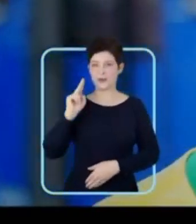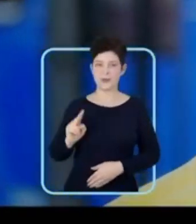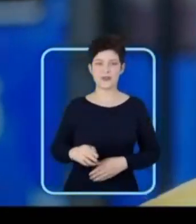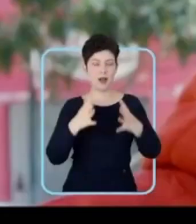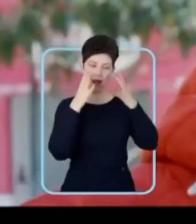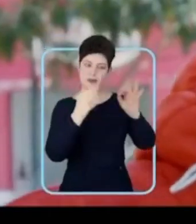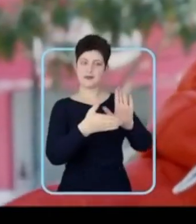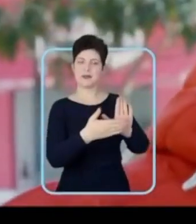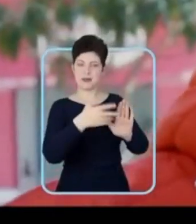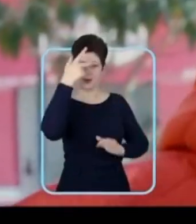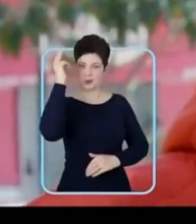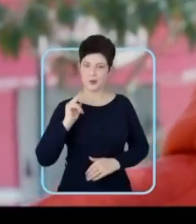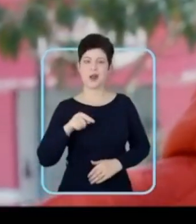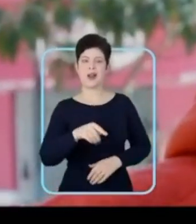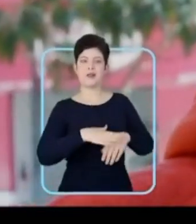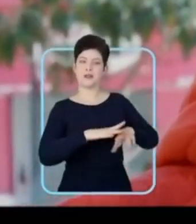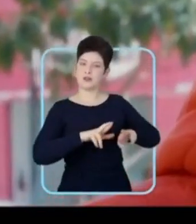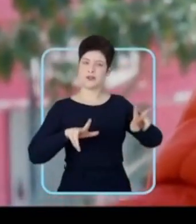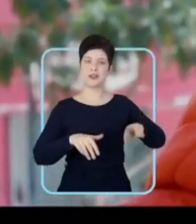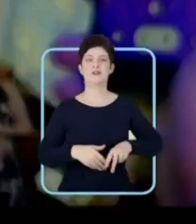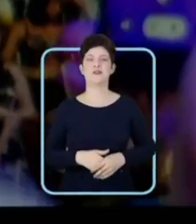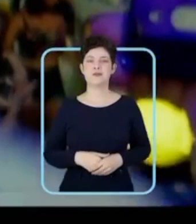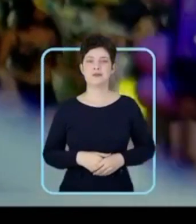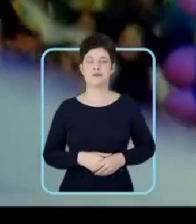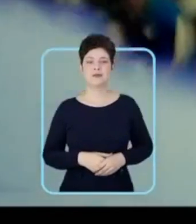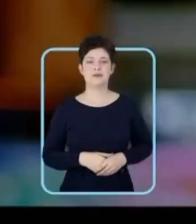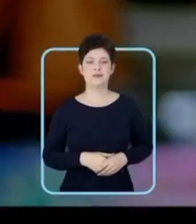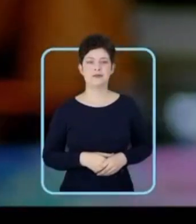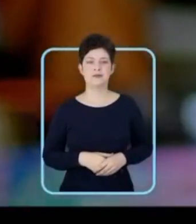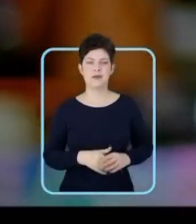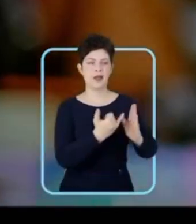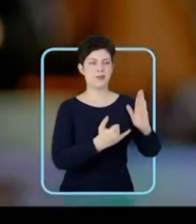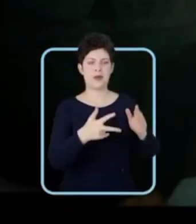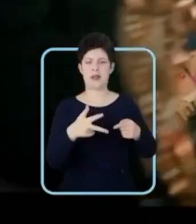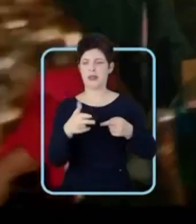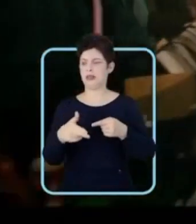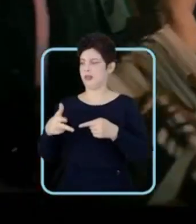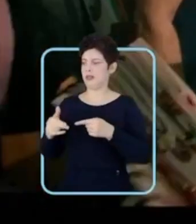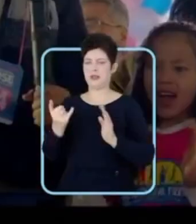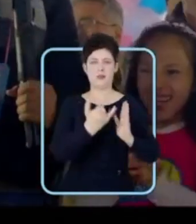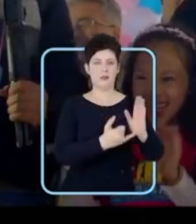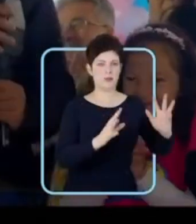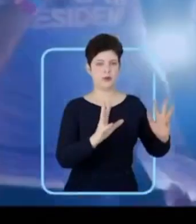sou Soraya. Prestem atenção na Soraya, porque ela veio para fazer a diferença. Fica contente, cortando um montão de